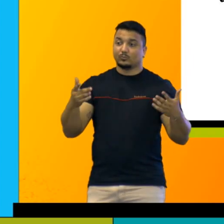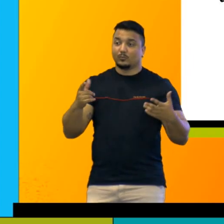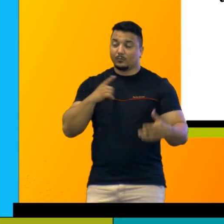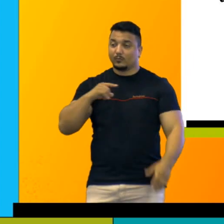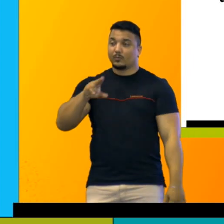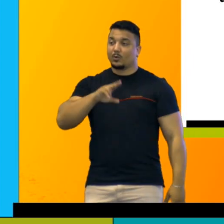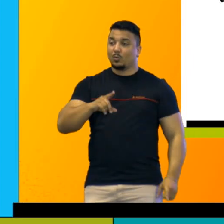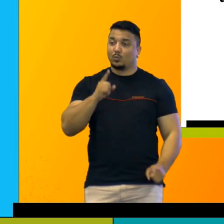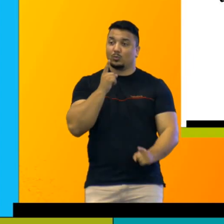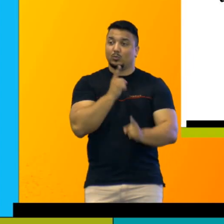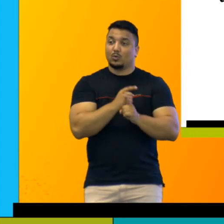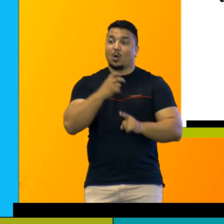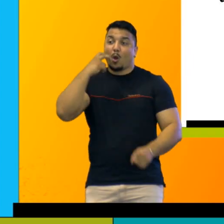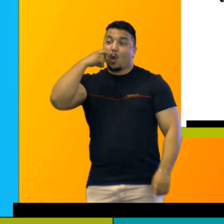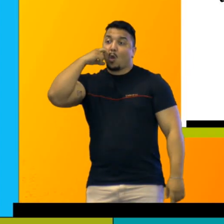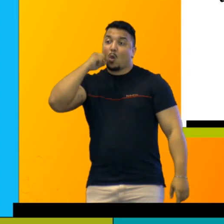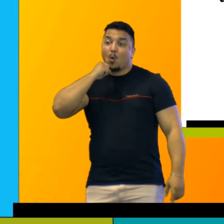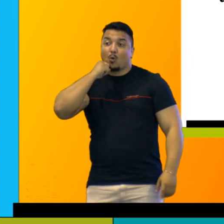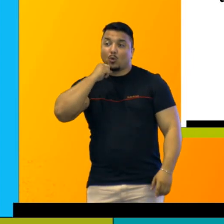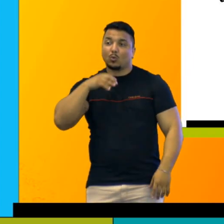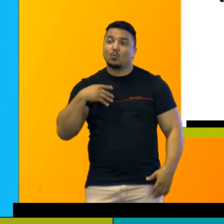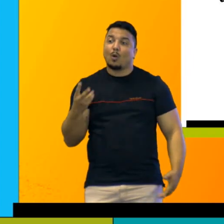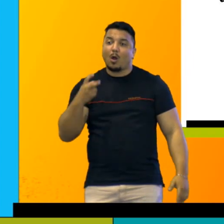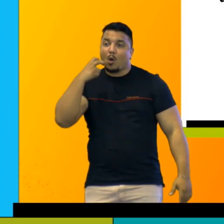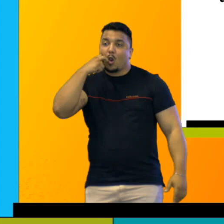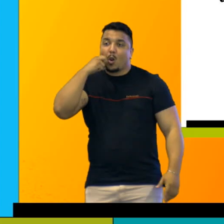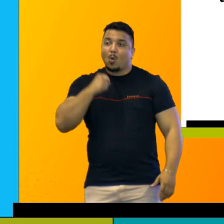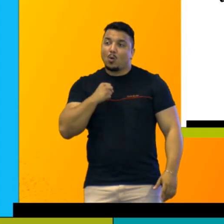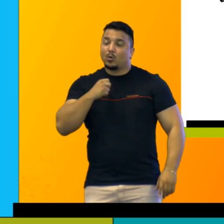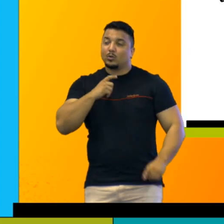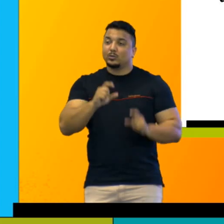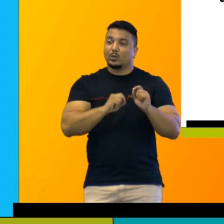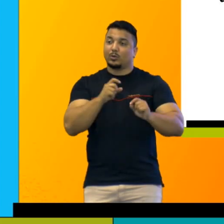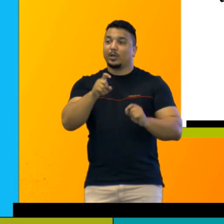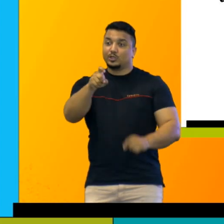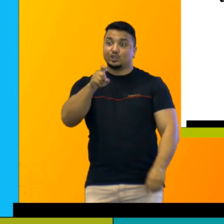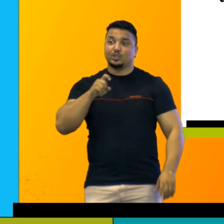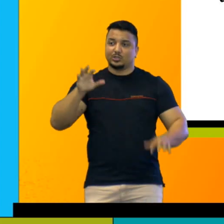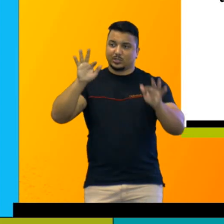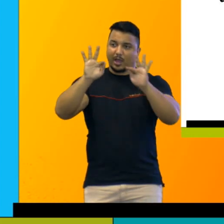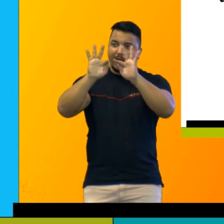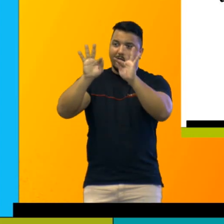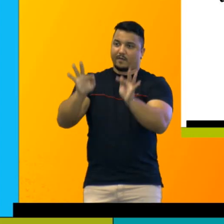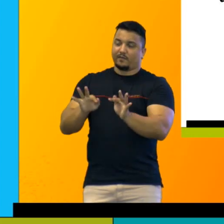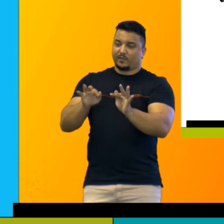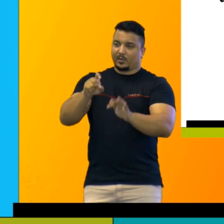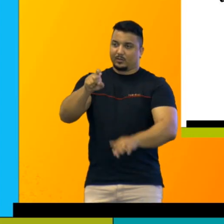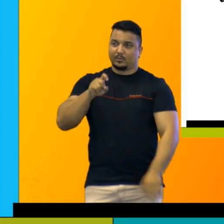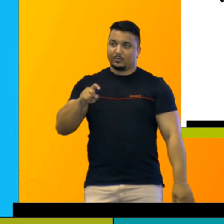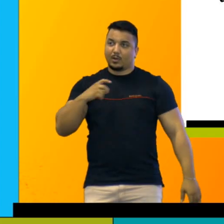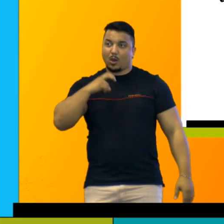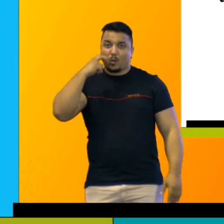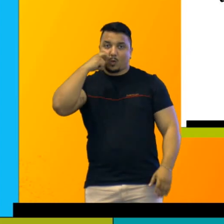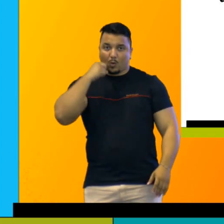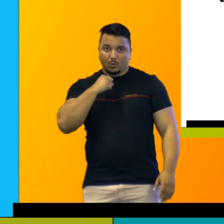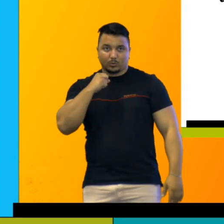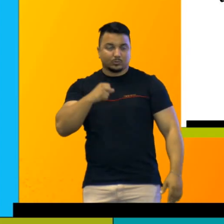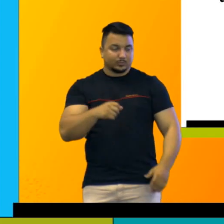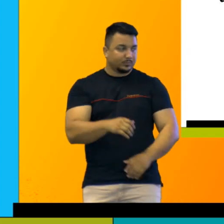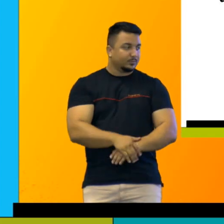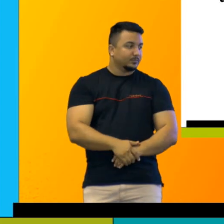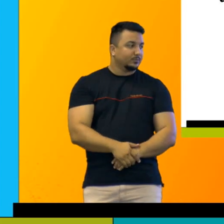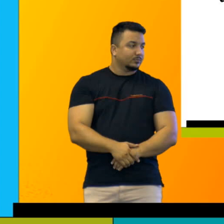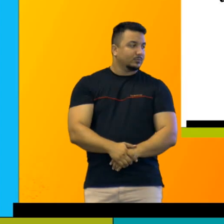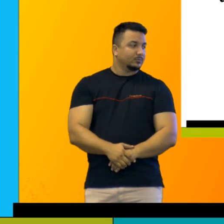que determinou o lucro em função de X? Ou seja, ele quer o lucro em